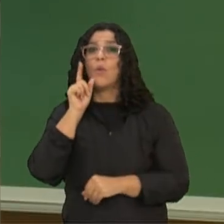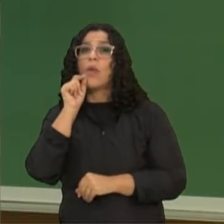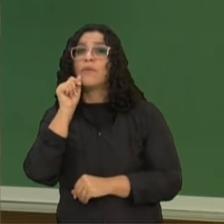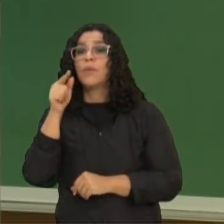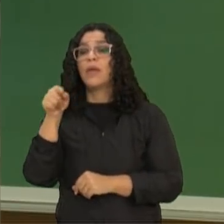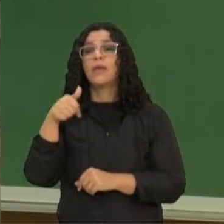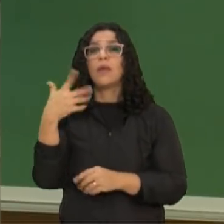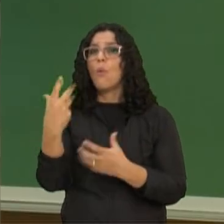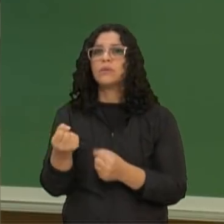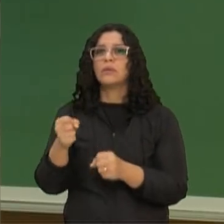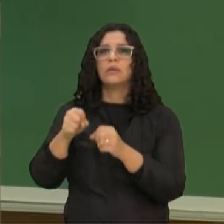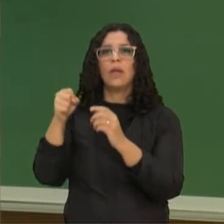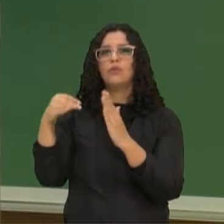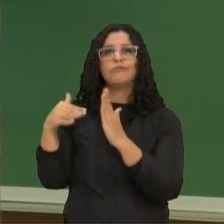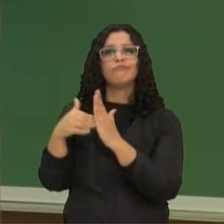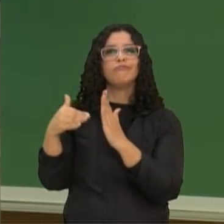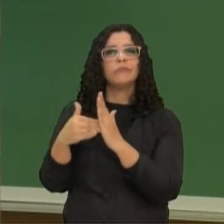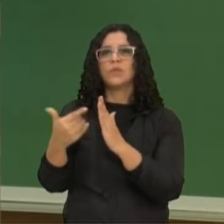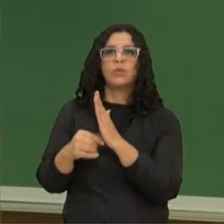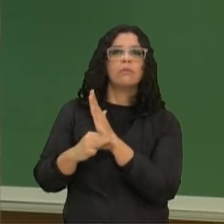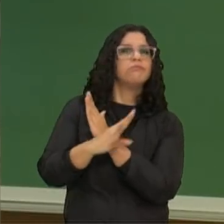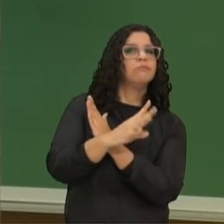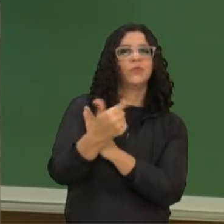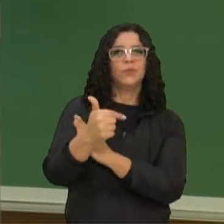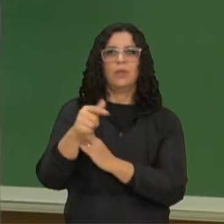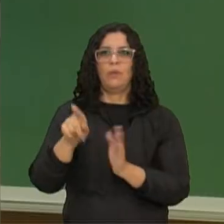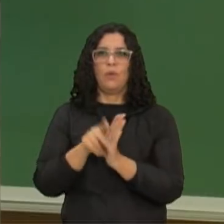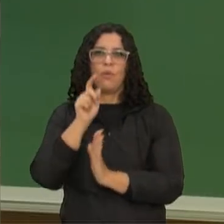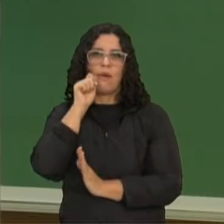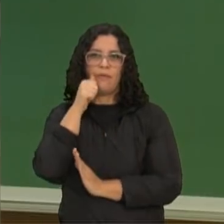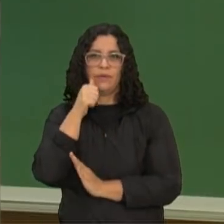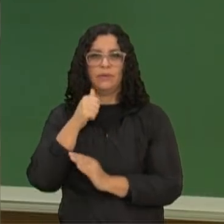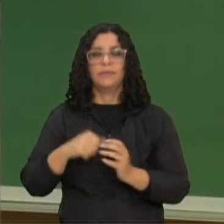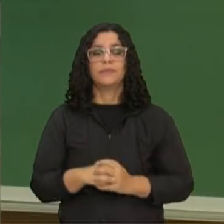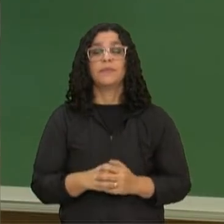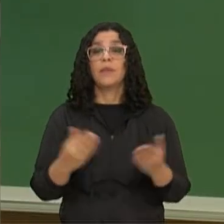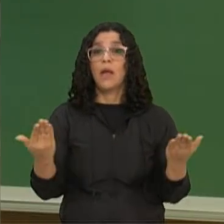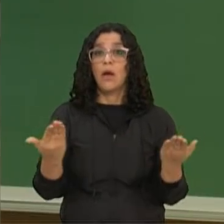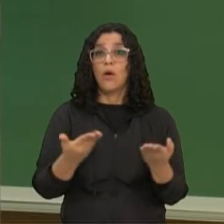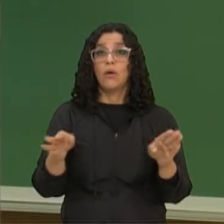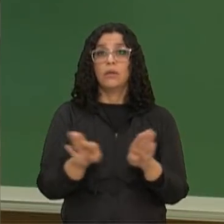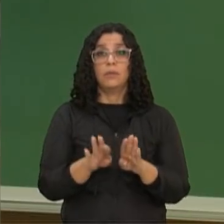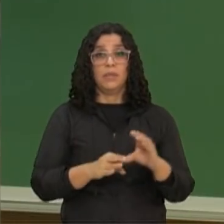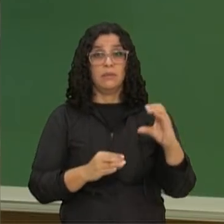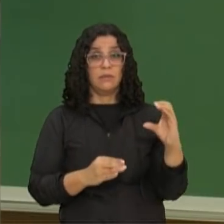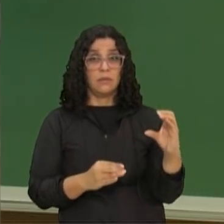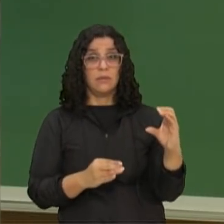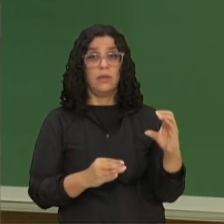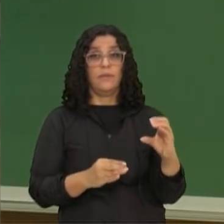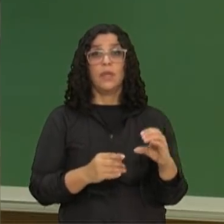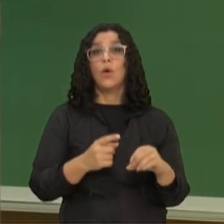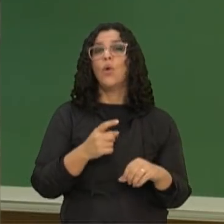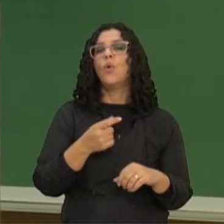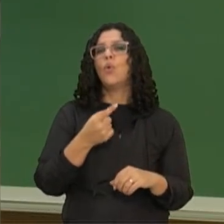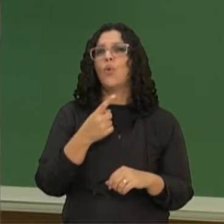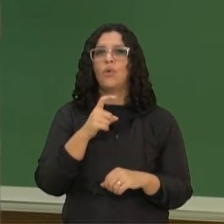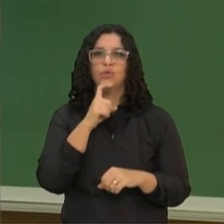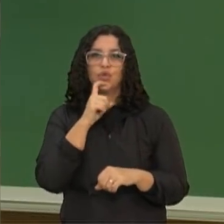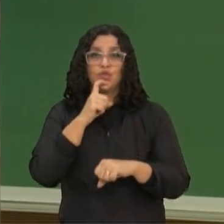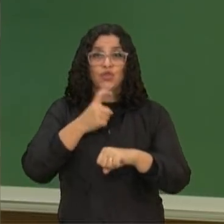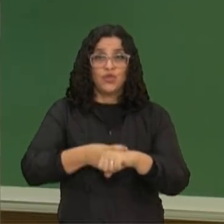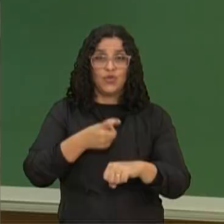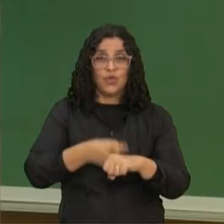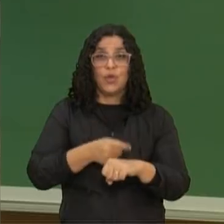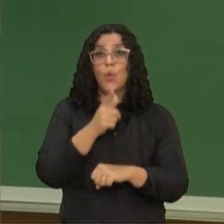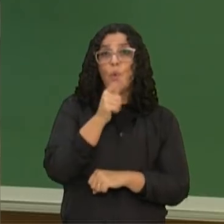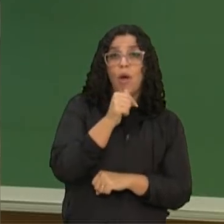não permite a passagem da luz, ok? Vamos ali então à letra C. O índice de refração no gelo de água e no gelo seco